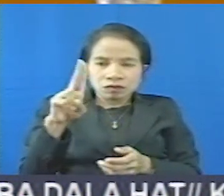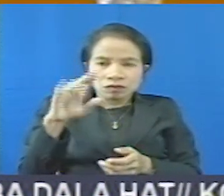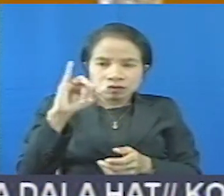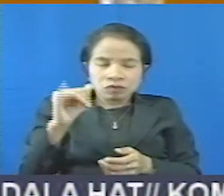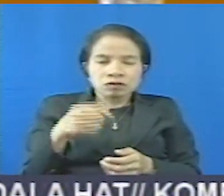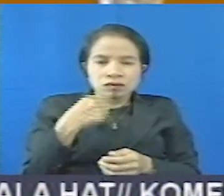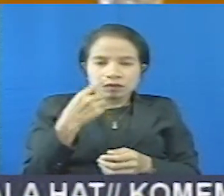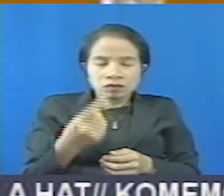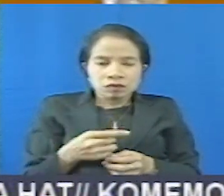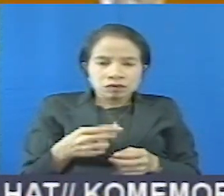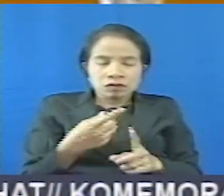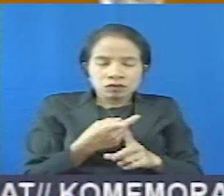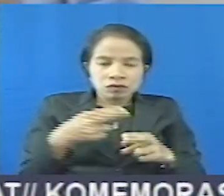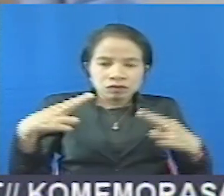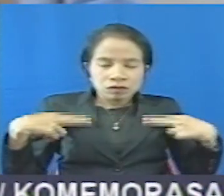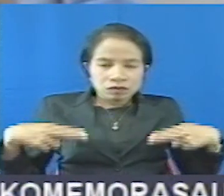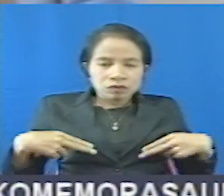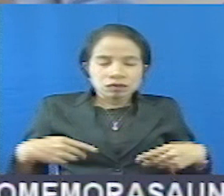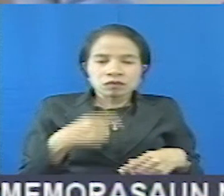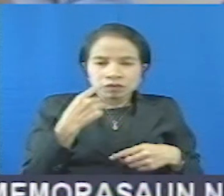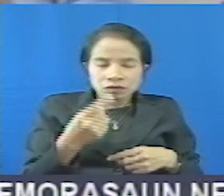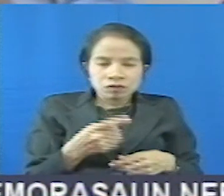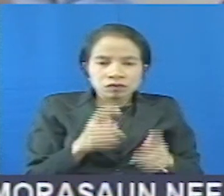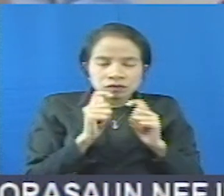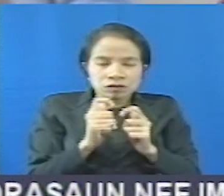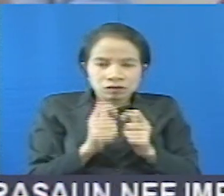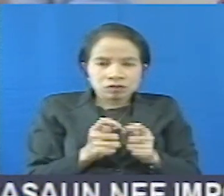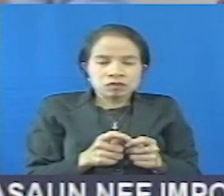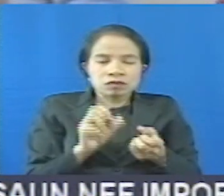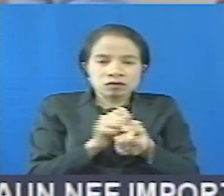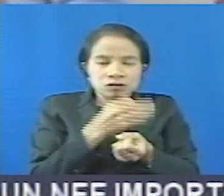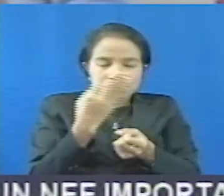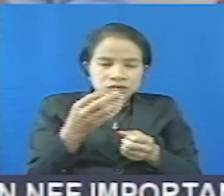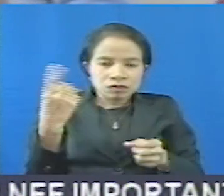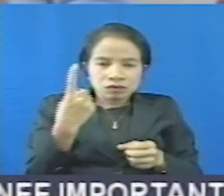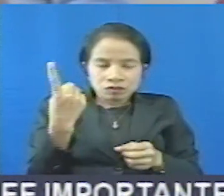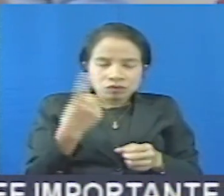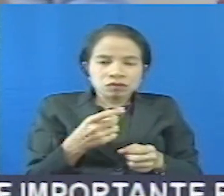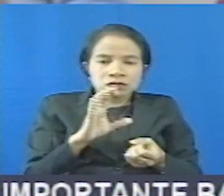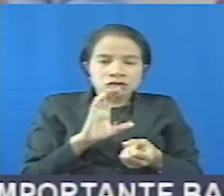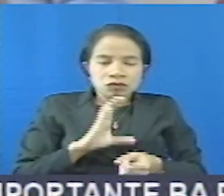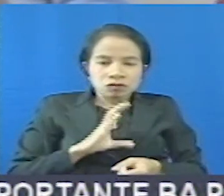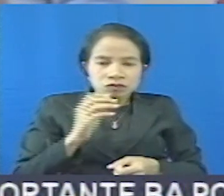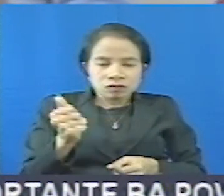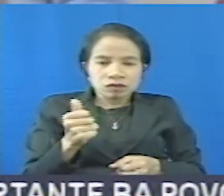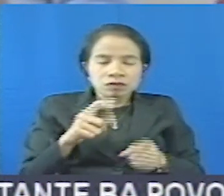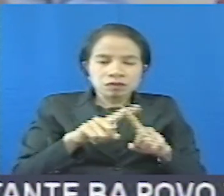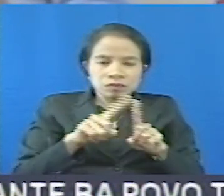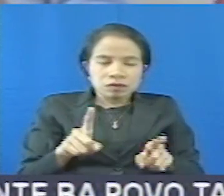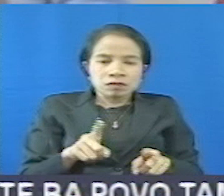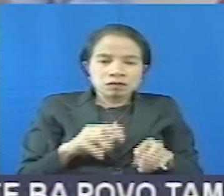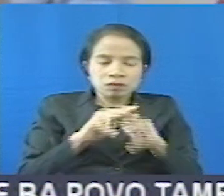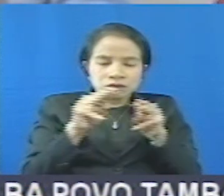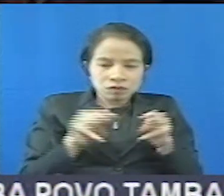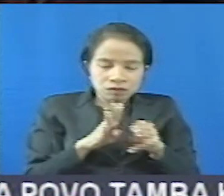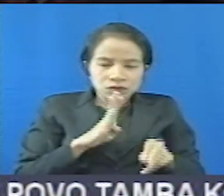relata. Parte saúde se alerta tan processo teste massal lá os DET e Recova Lima, mas bem e município Bobonaru,